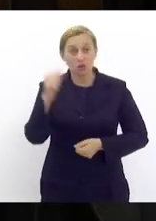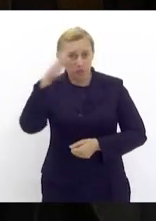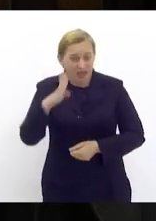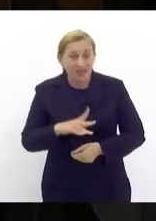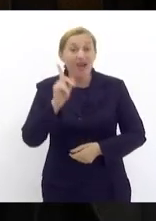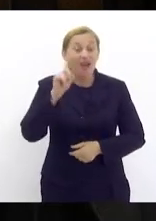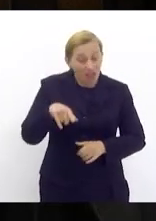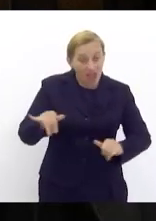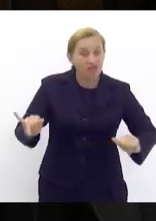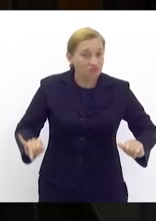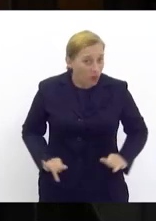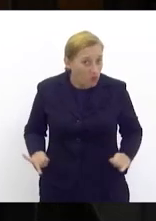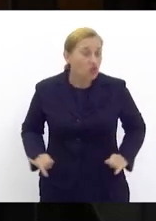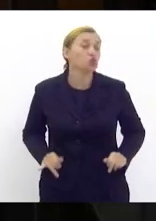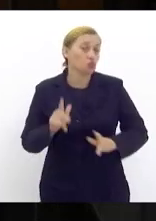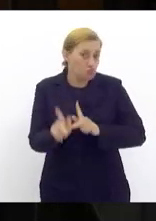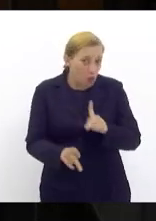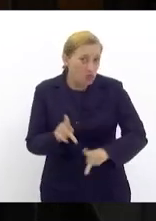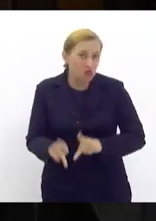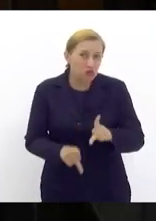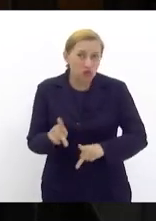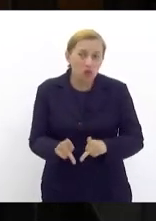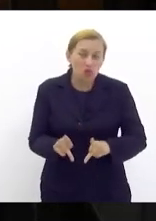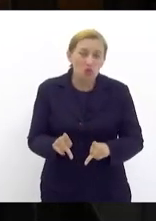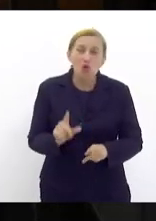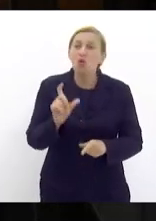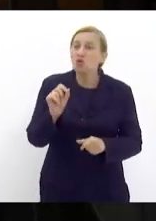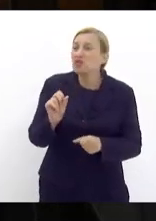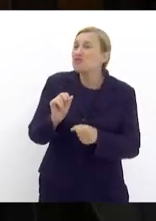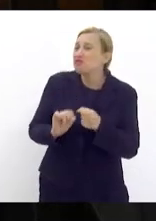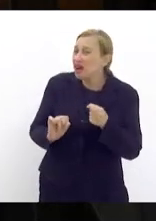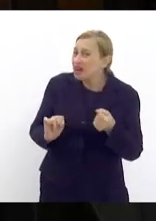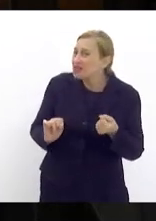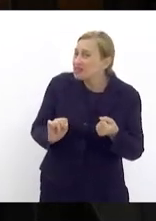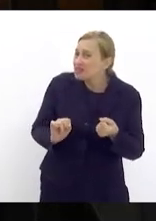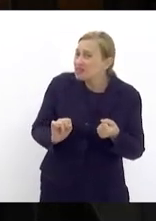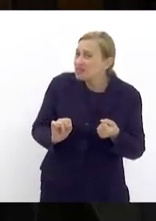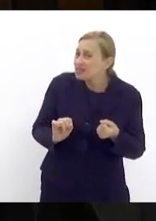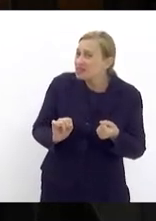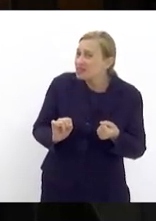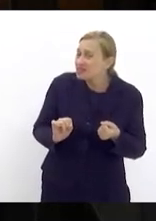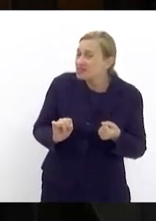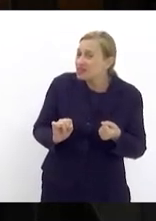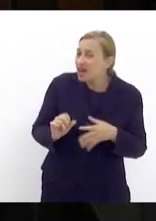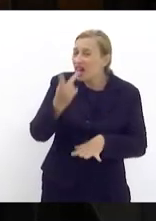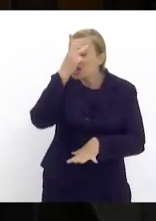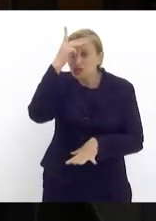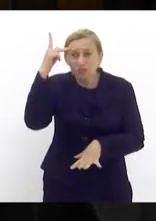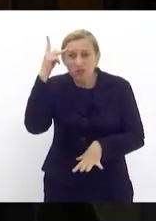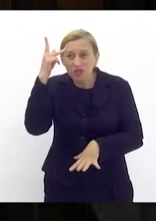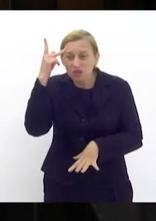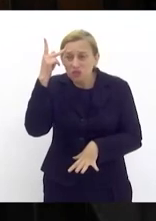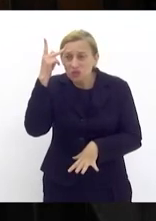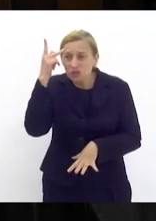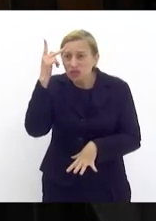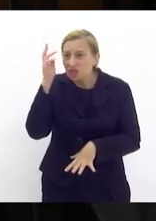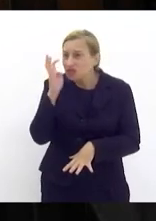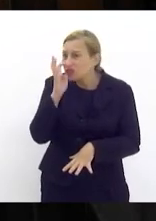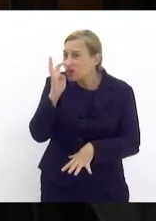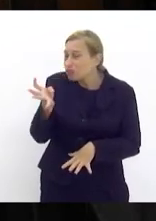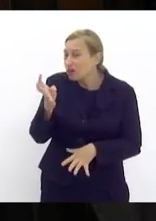é sofrido. O que faz ainda as pessoas que o julgaram